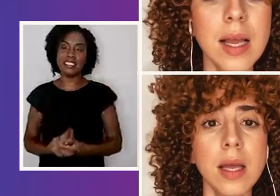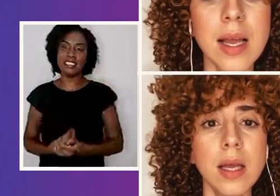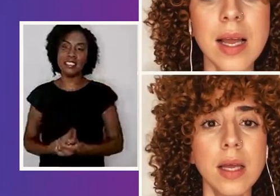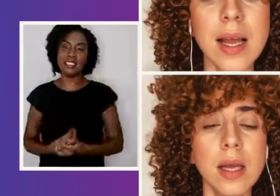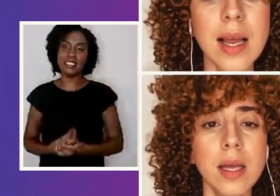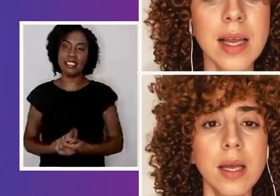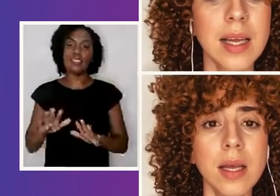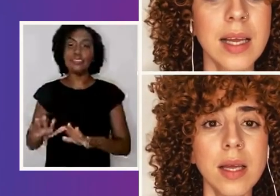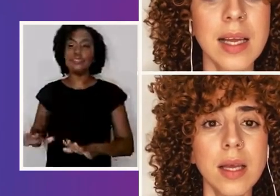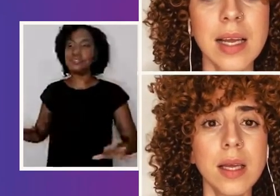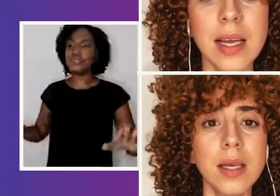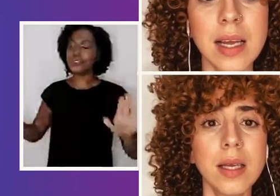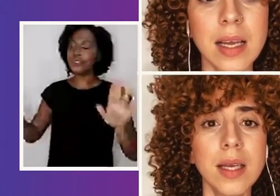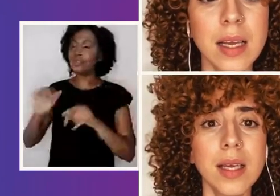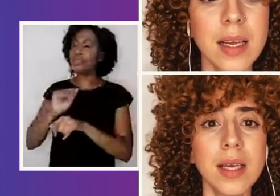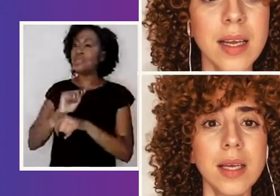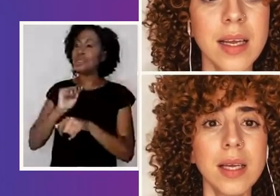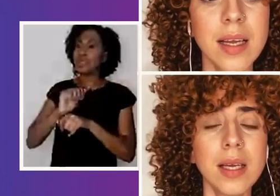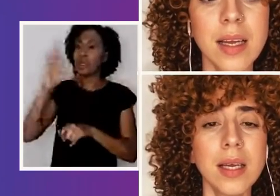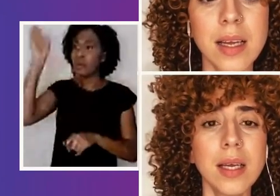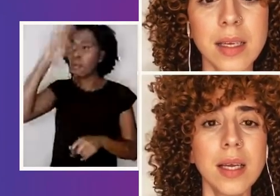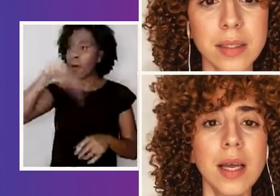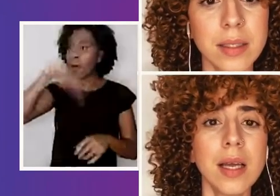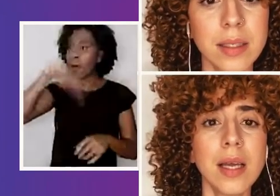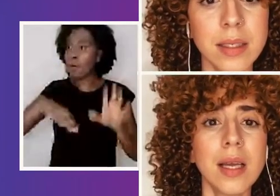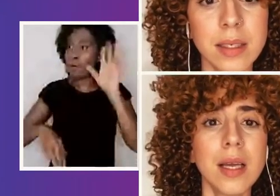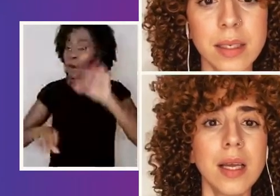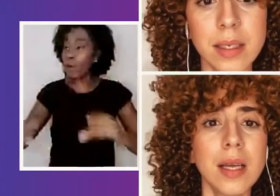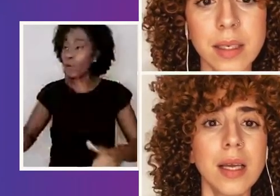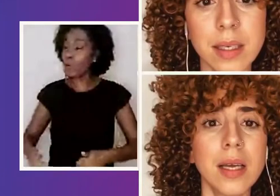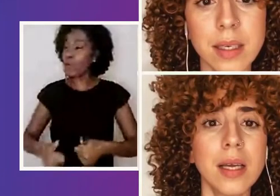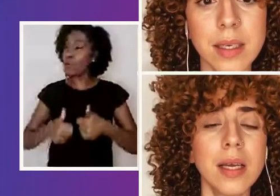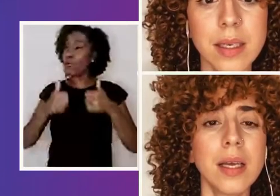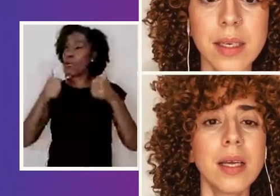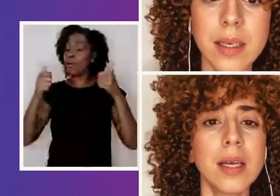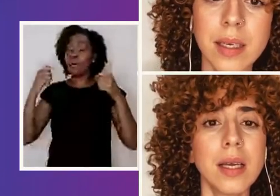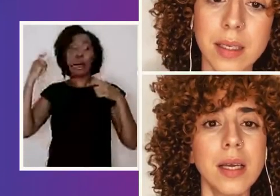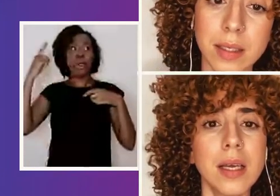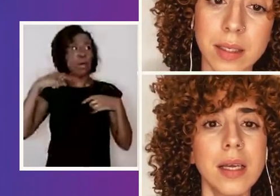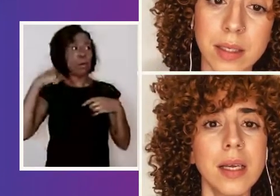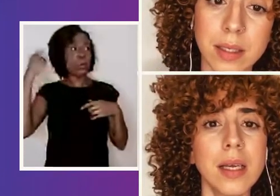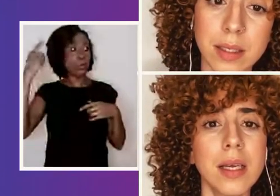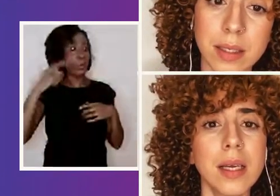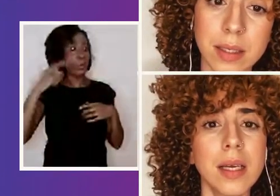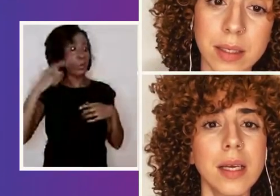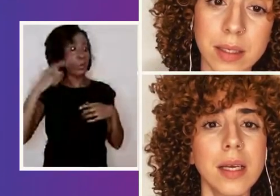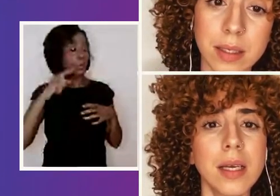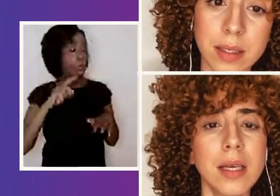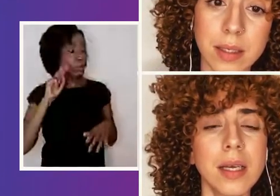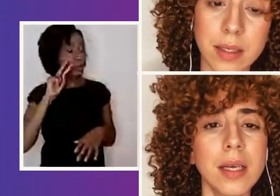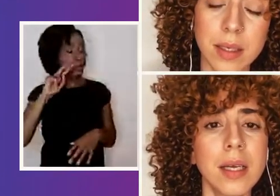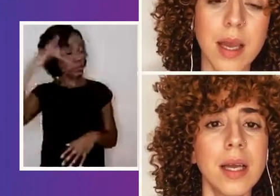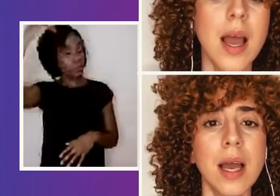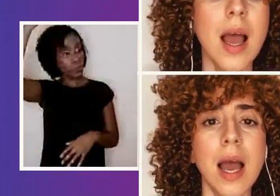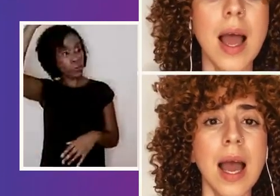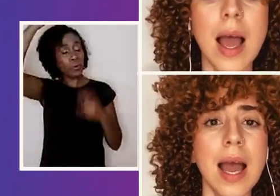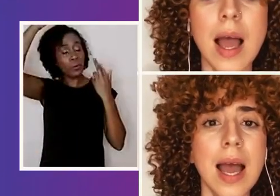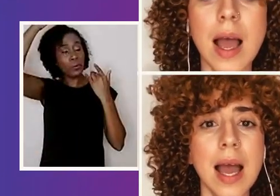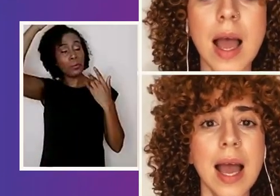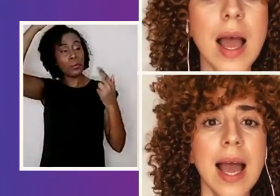Enquanto todo mundo espera a cura do mal e a loucura finge que isso tudo é